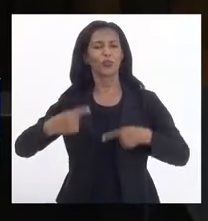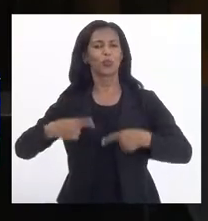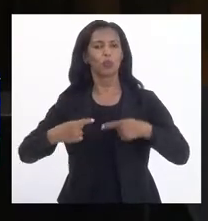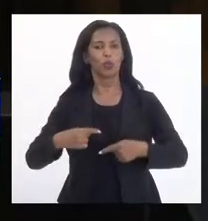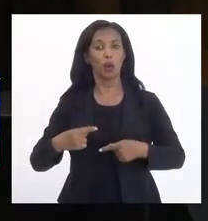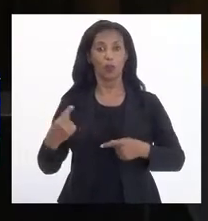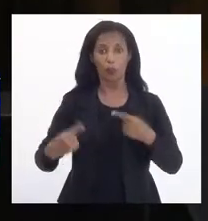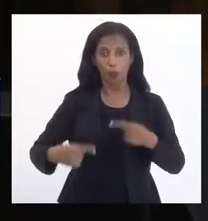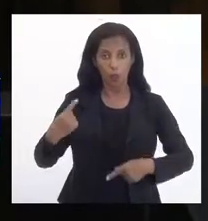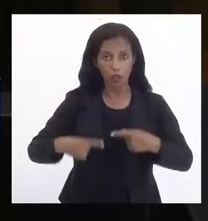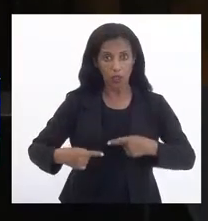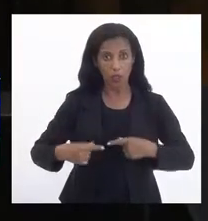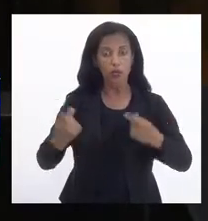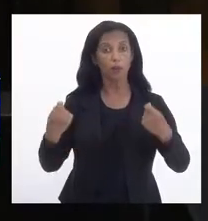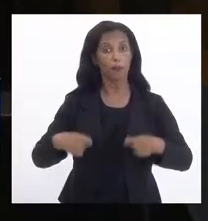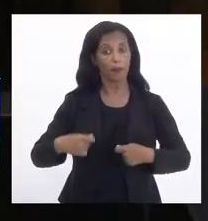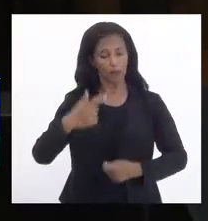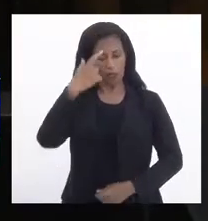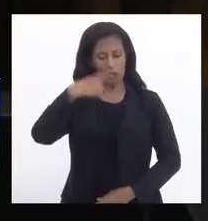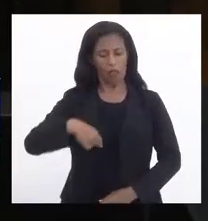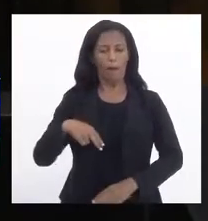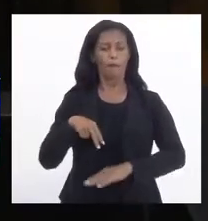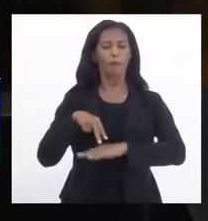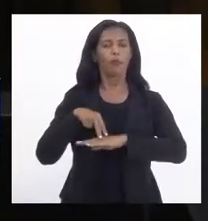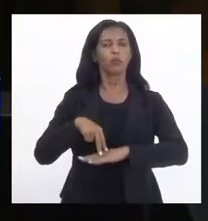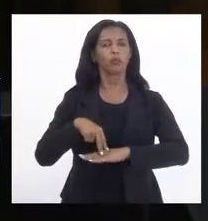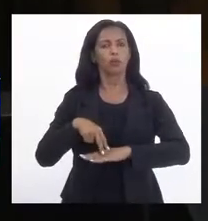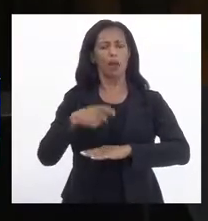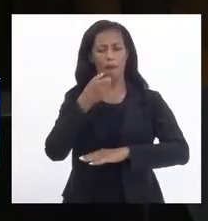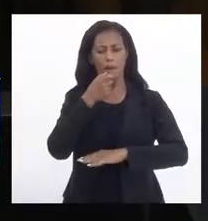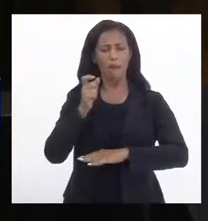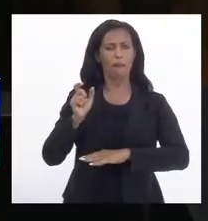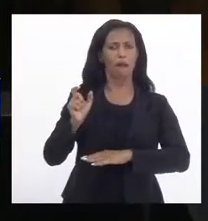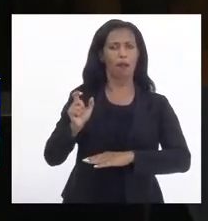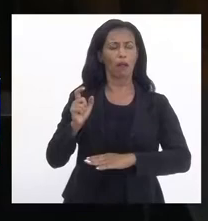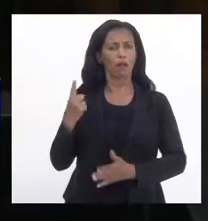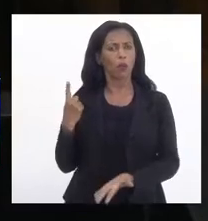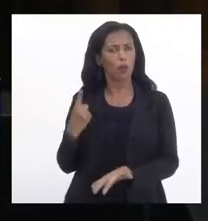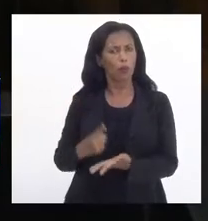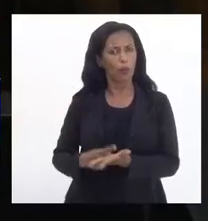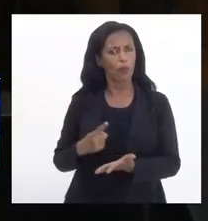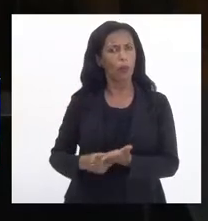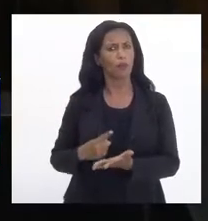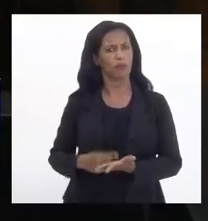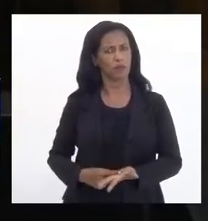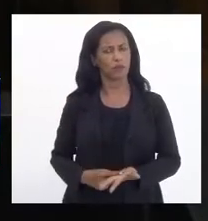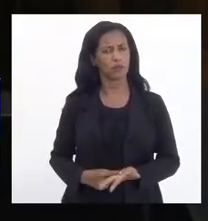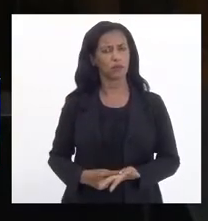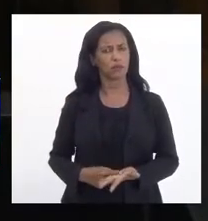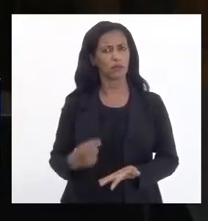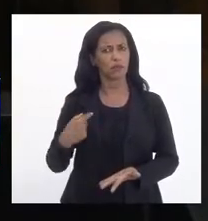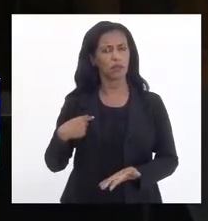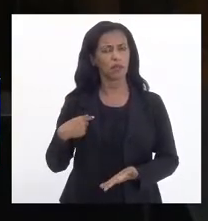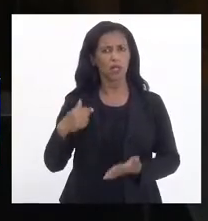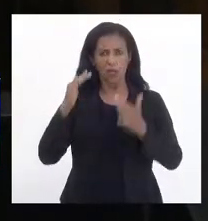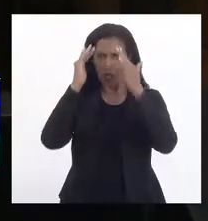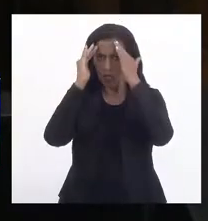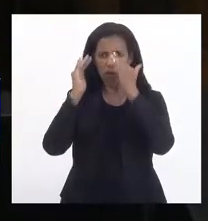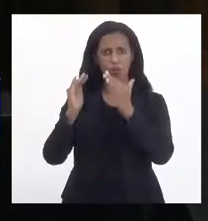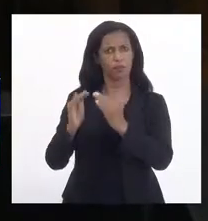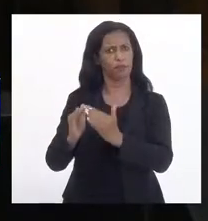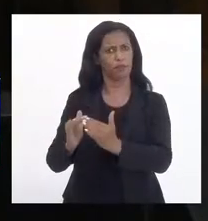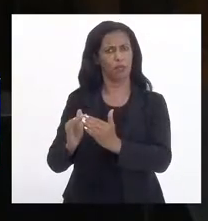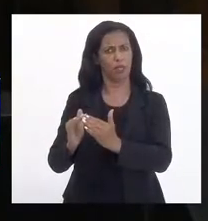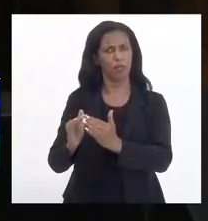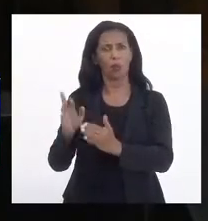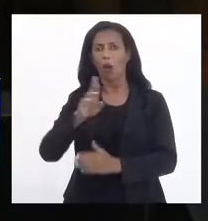ter palavra, ele tem que ter postura, ele tem que ter comprometimento, ele tem que ter respeito, não